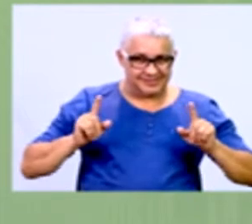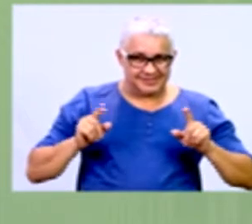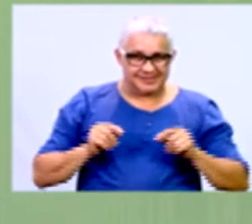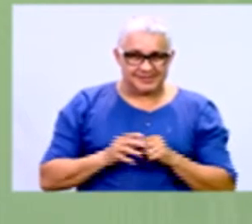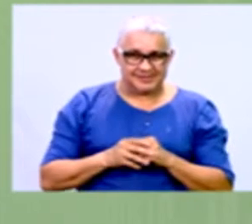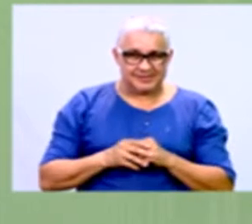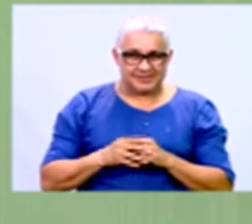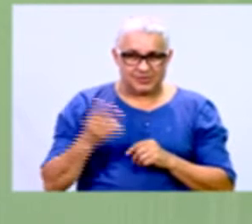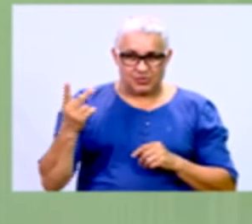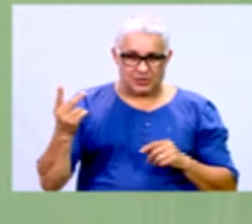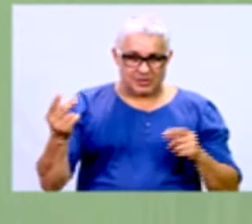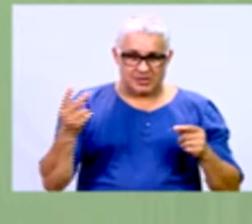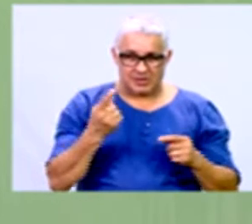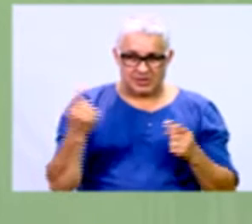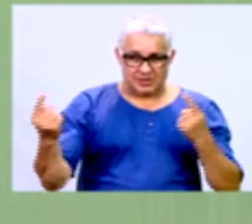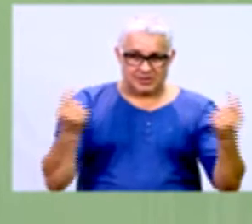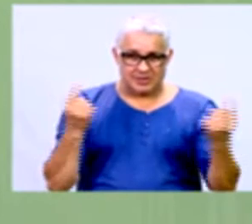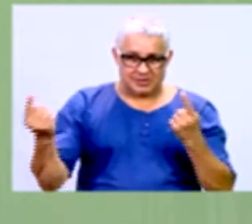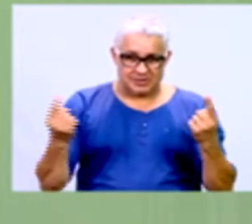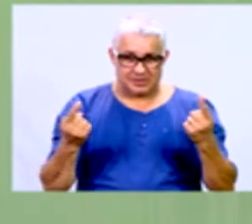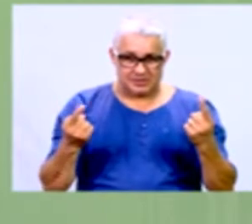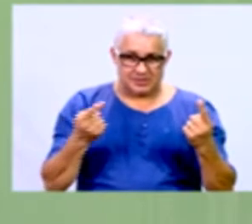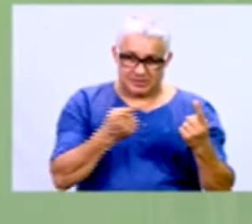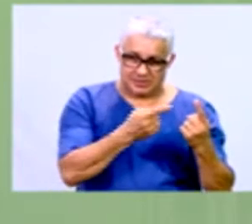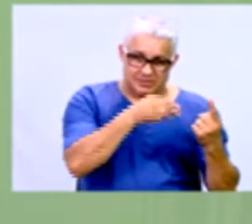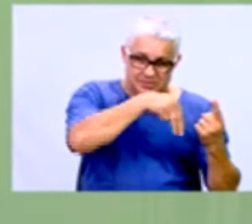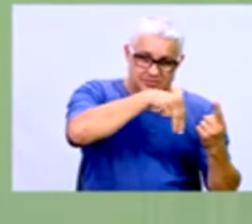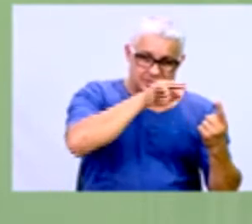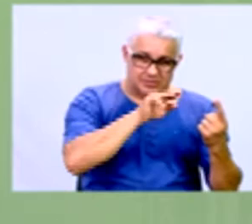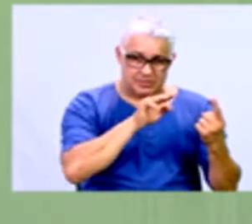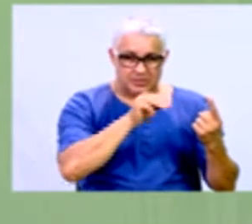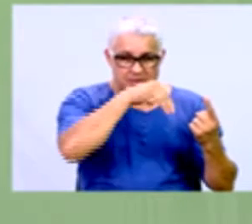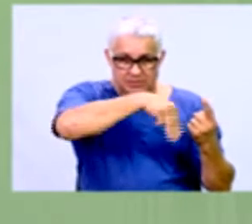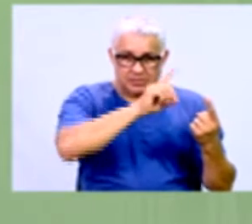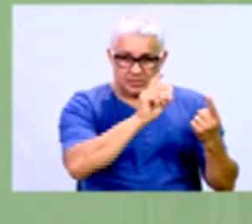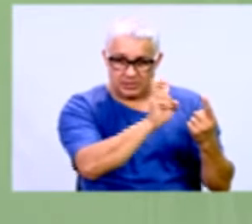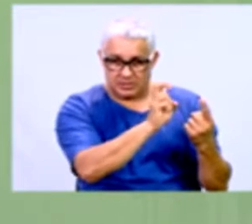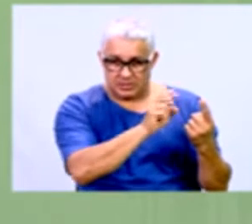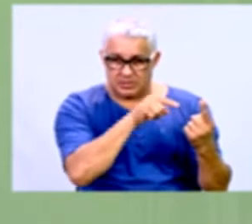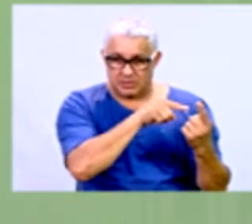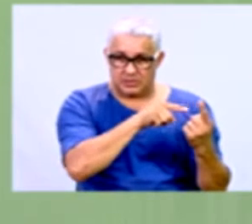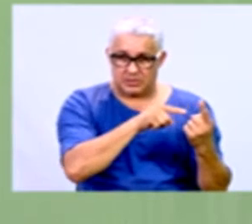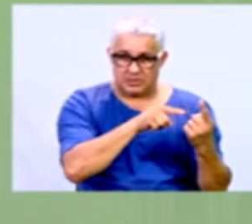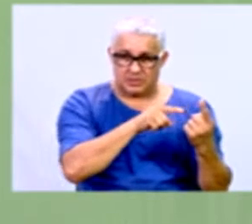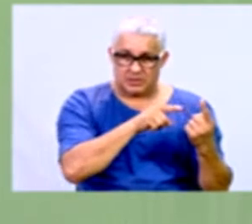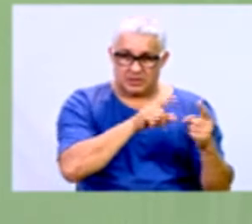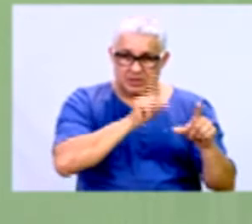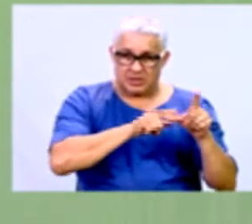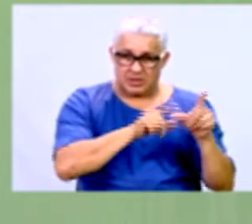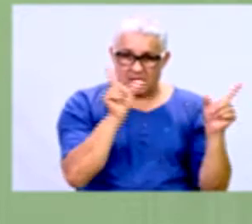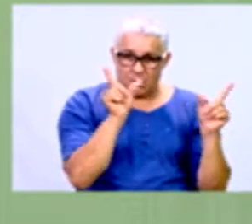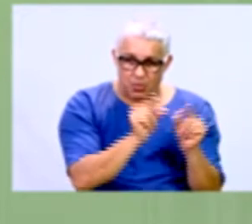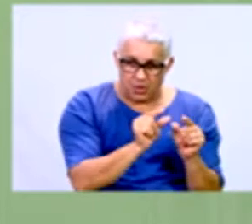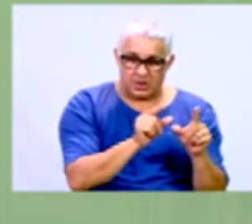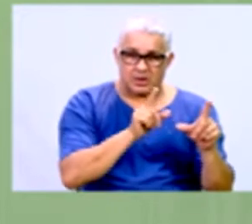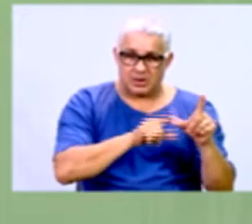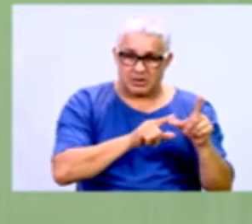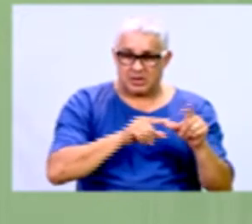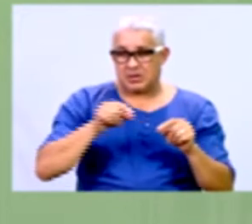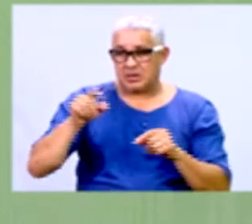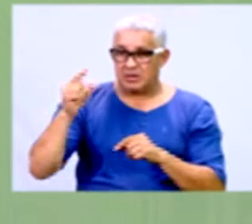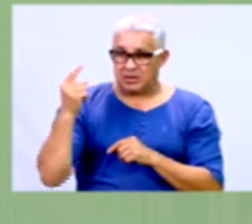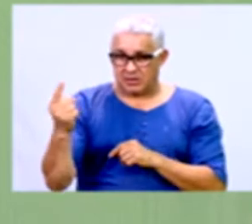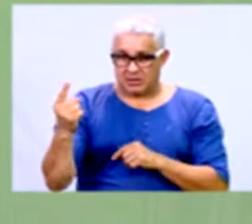entre as duas criptografias. Né? No modelo MD5, você tem um modelo que tem menos caracteres, né? E no